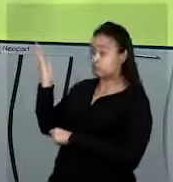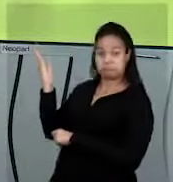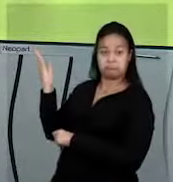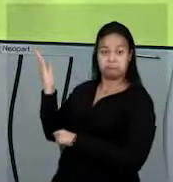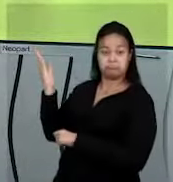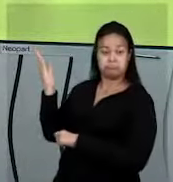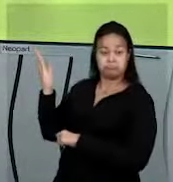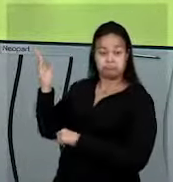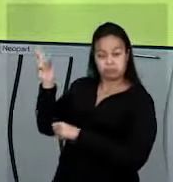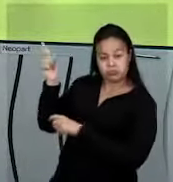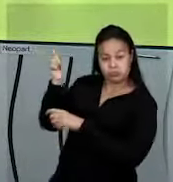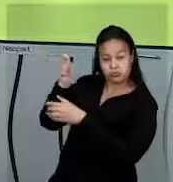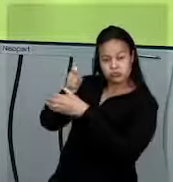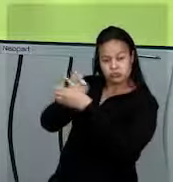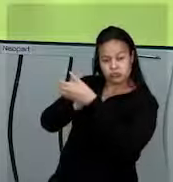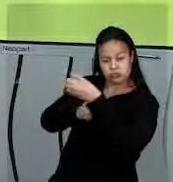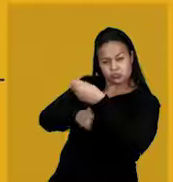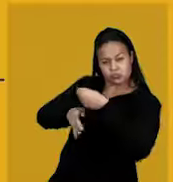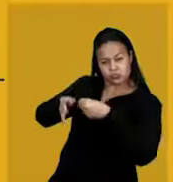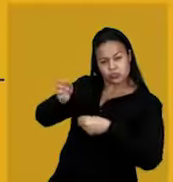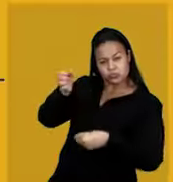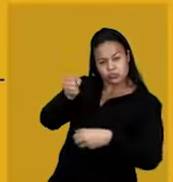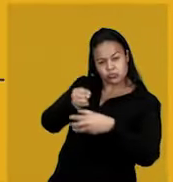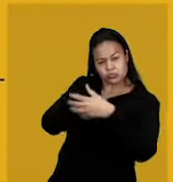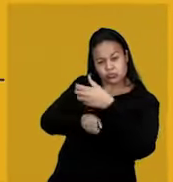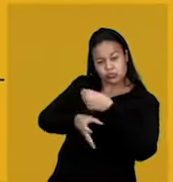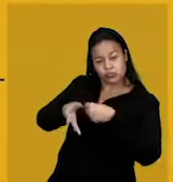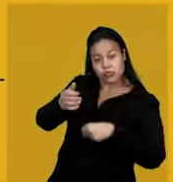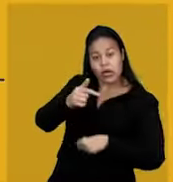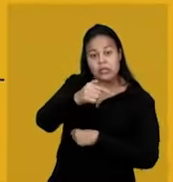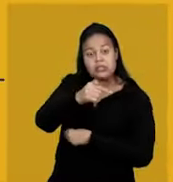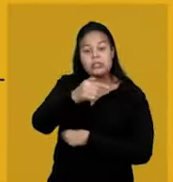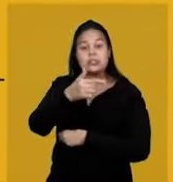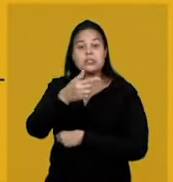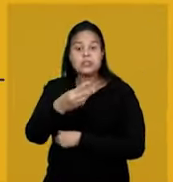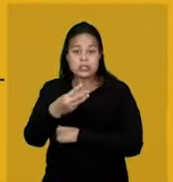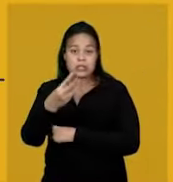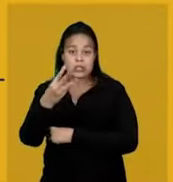fornecer àquele sistema uma potência de